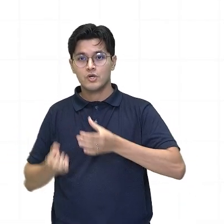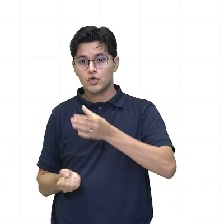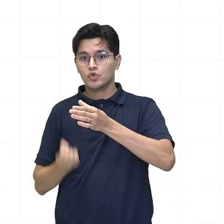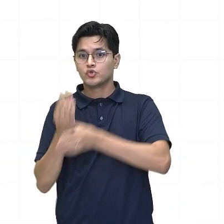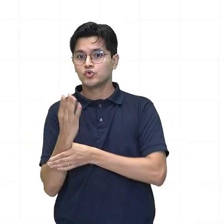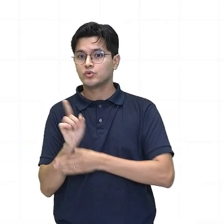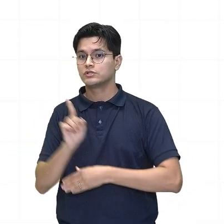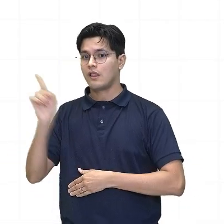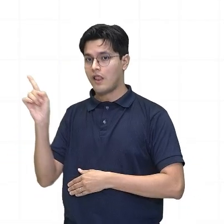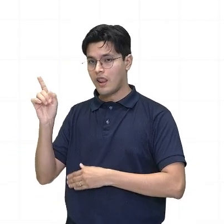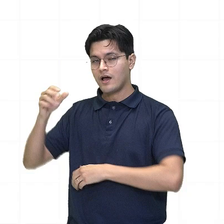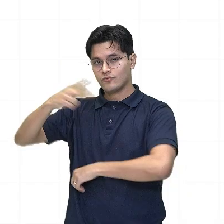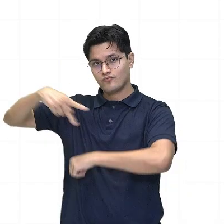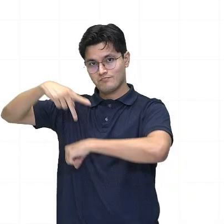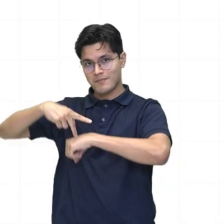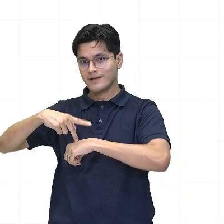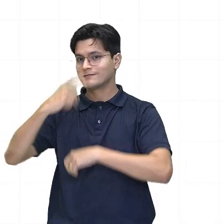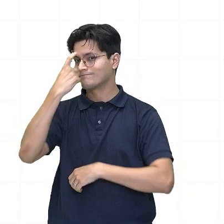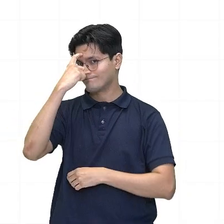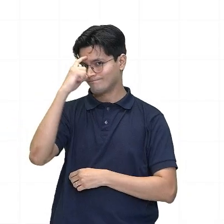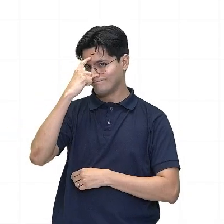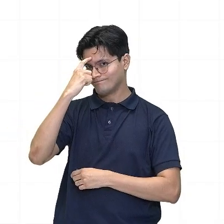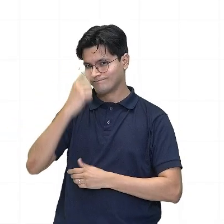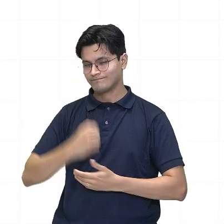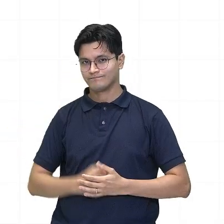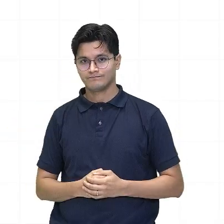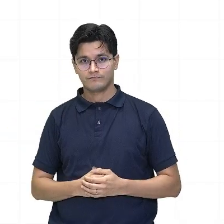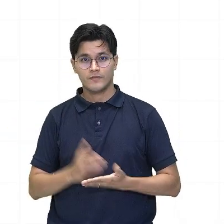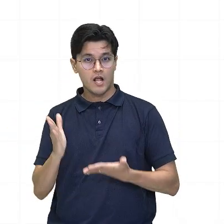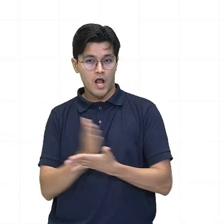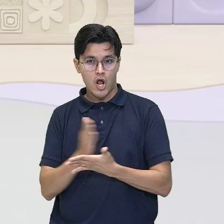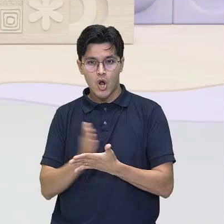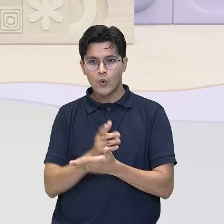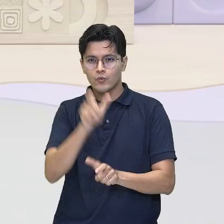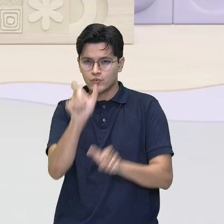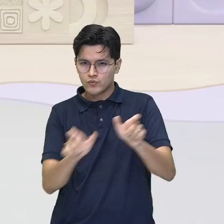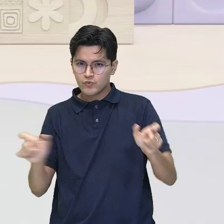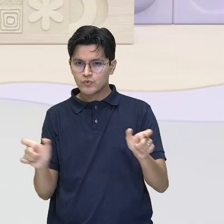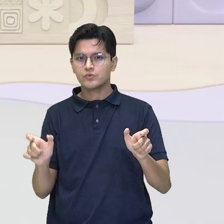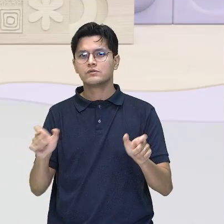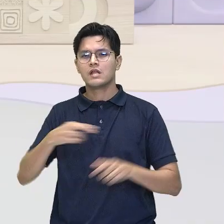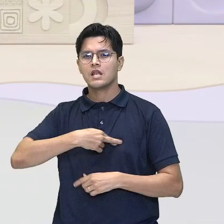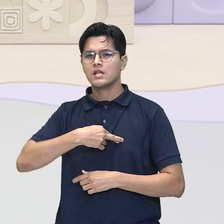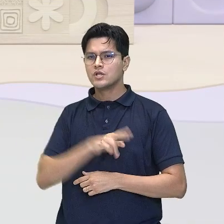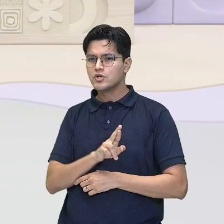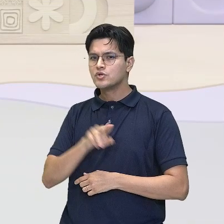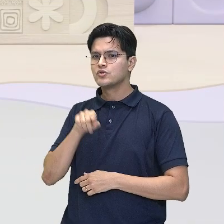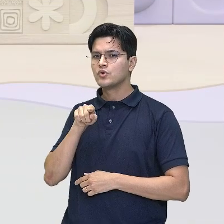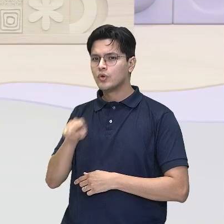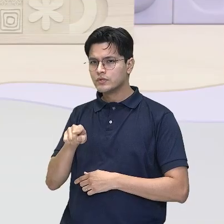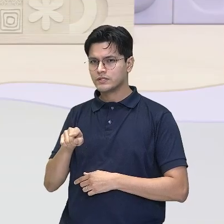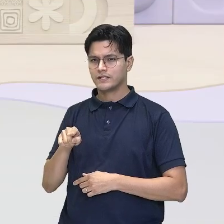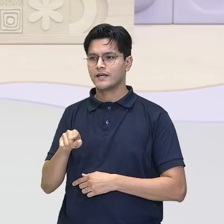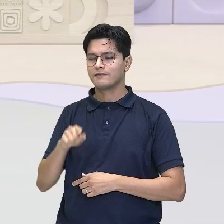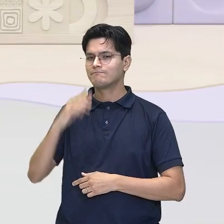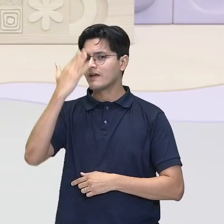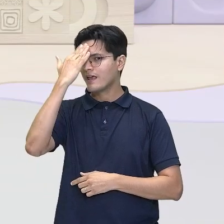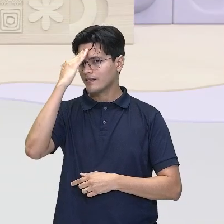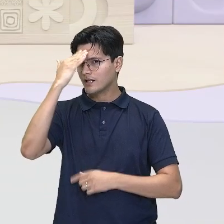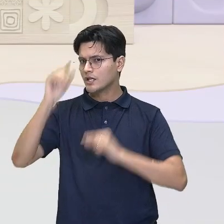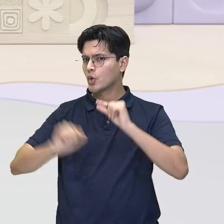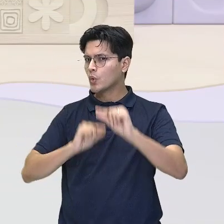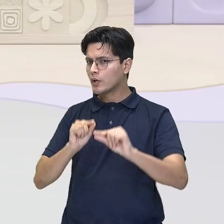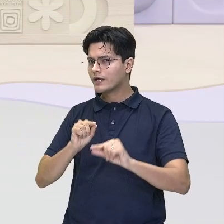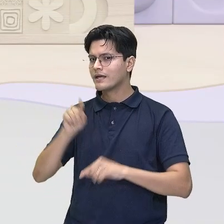da Índia. Alguns estudiosos vão considerá-lo uma releitura, uma reinterpretação do hinduísmo, né, ou